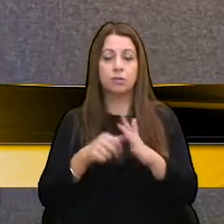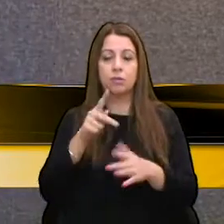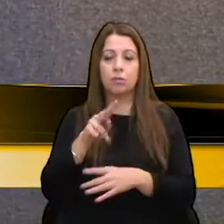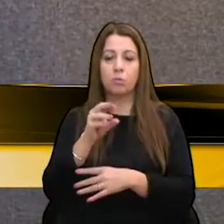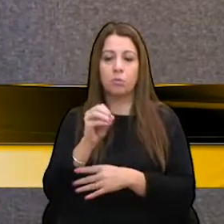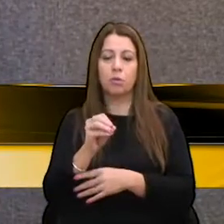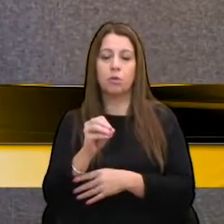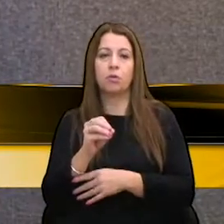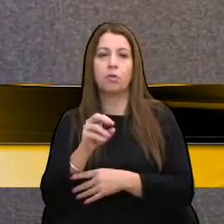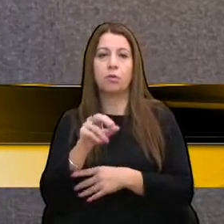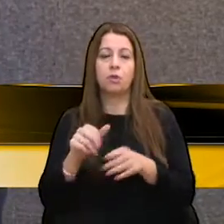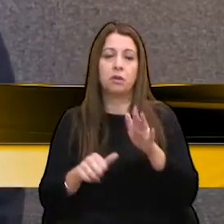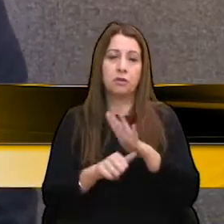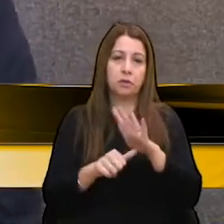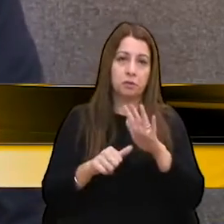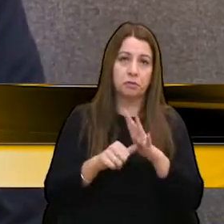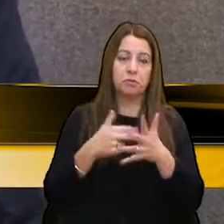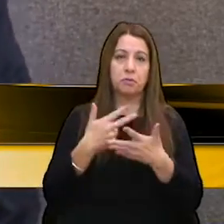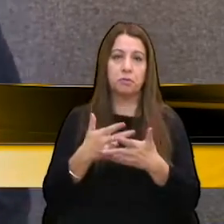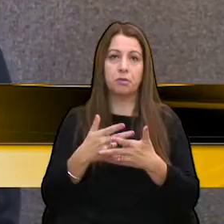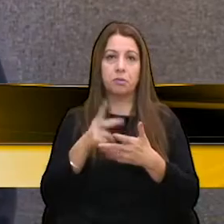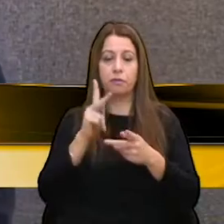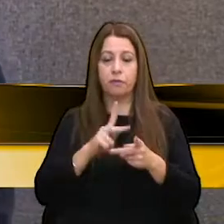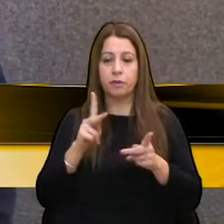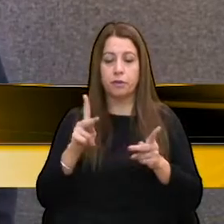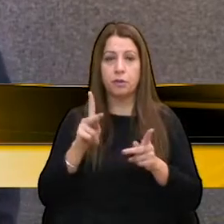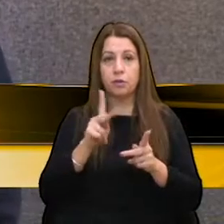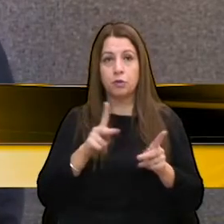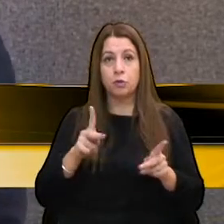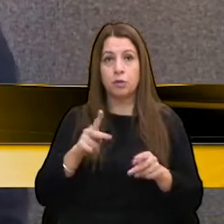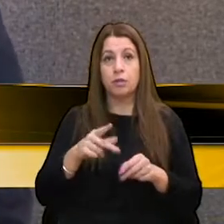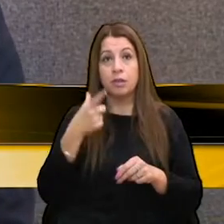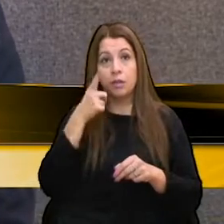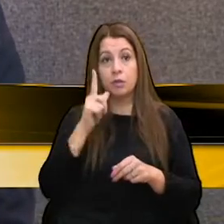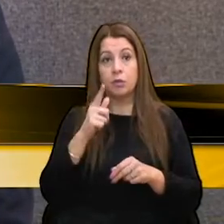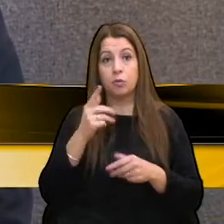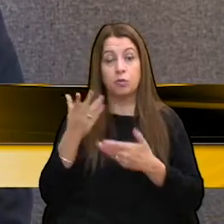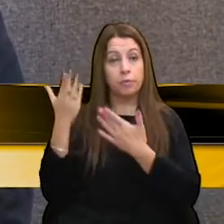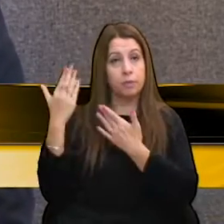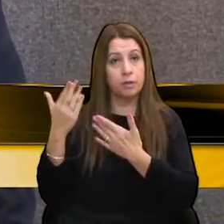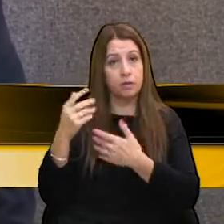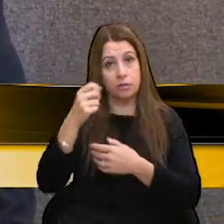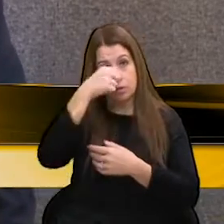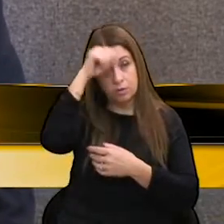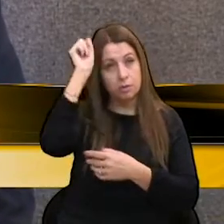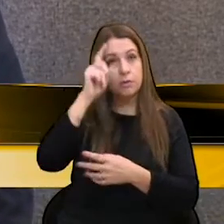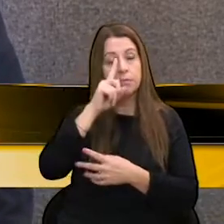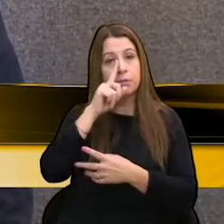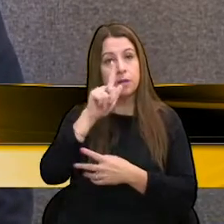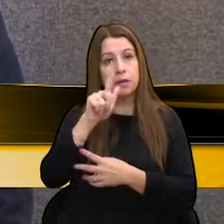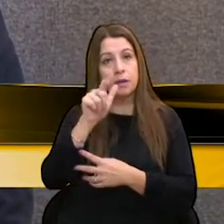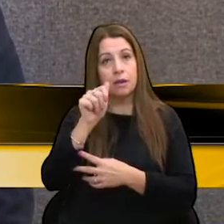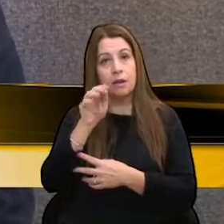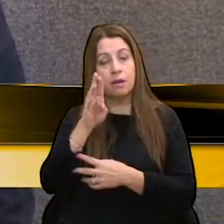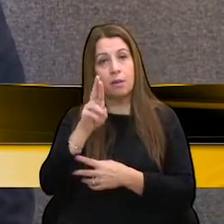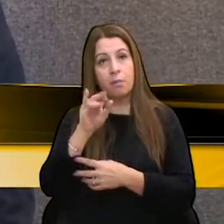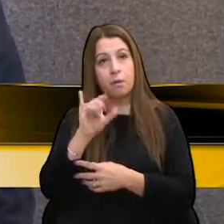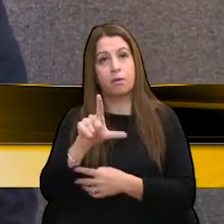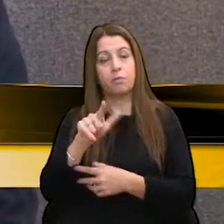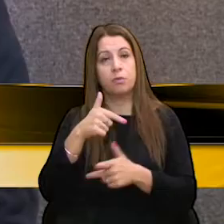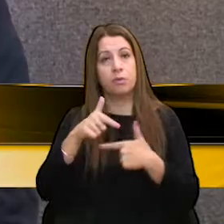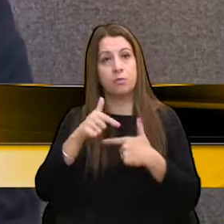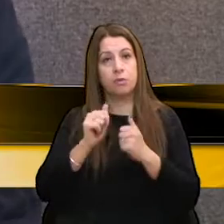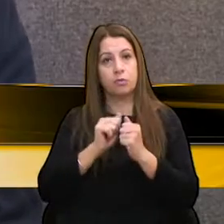pró-reitora, professora emérita da universidade, mãe do Gabriel, que